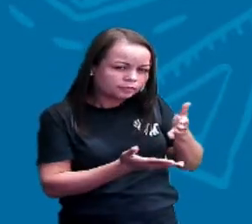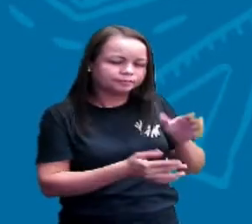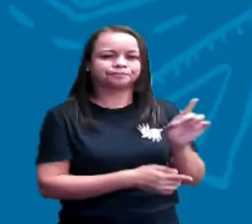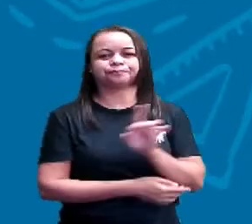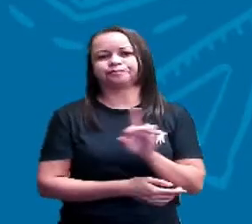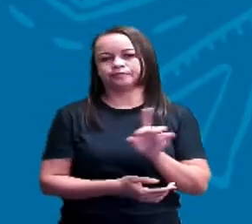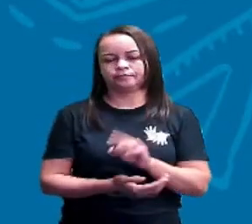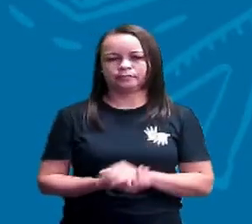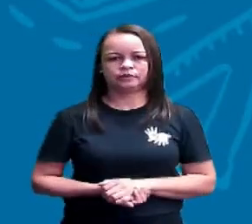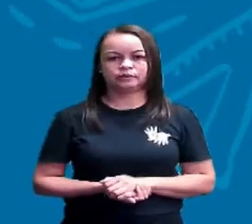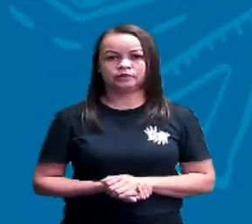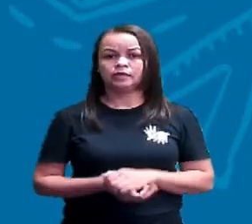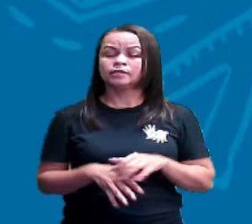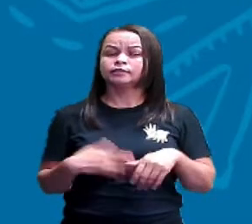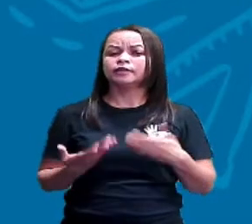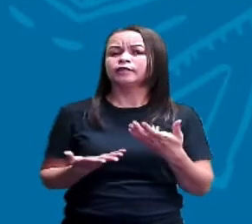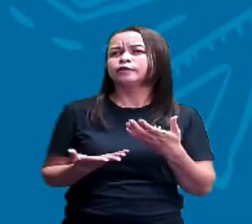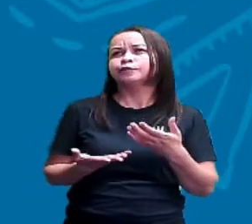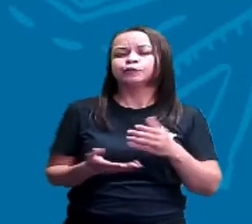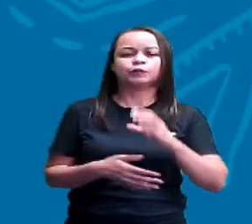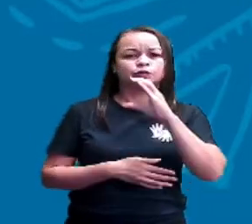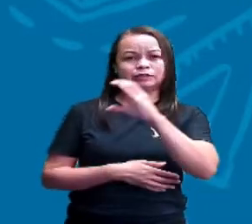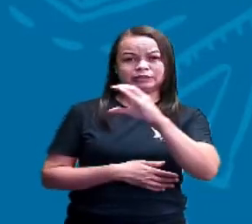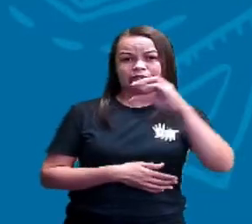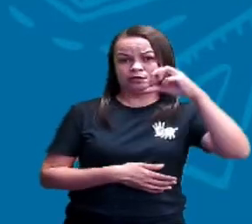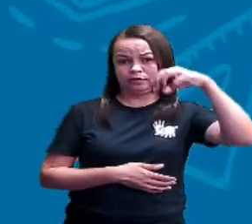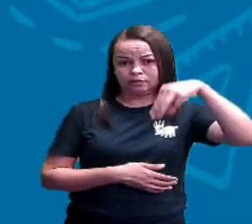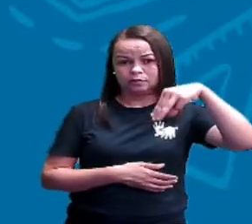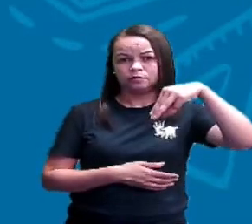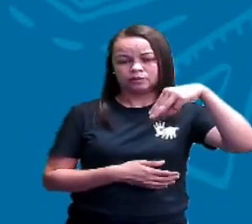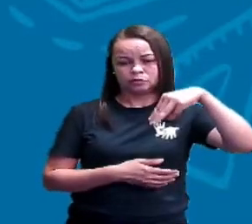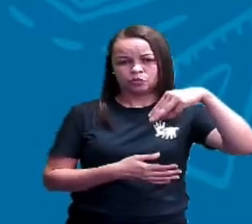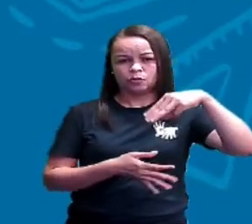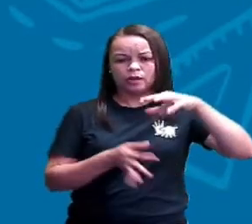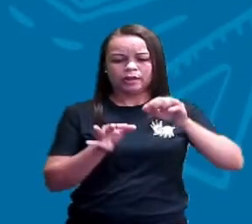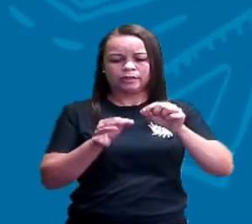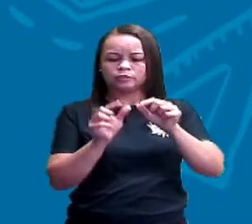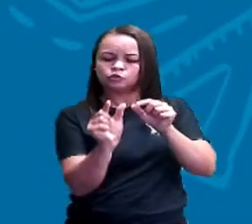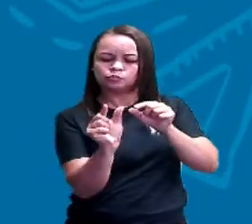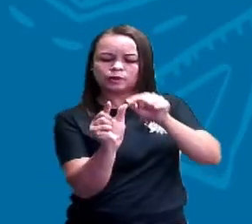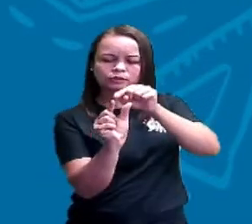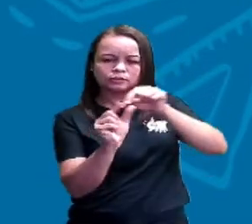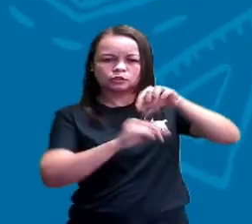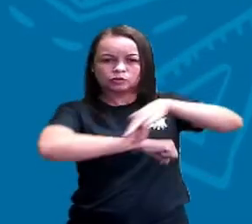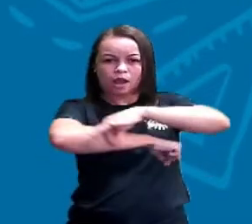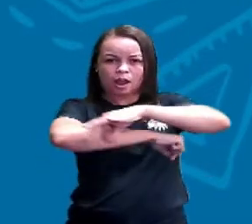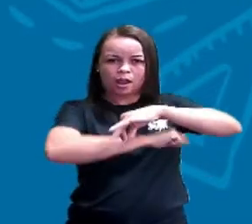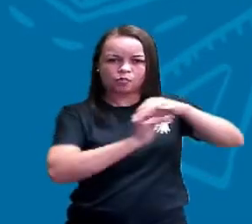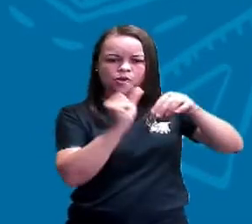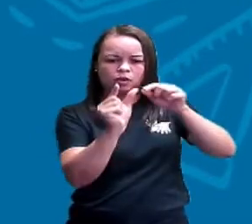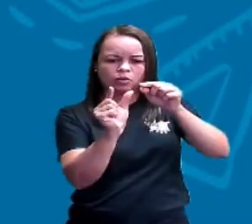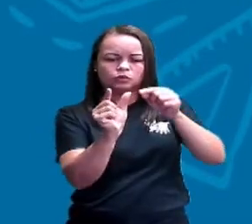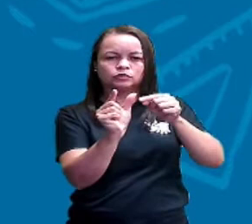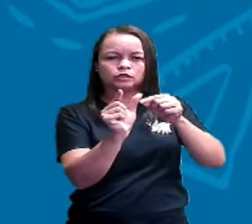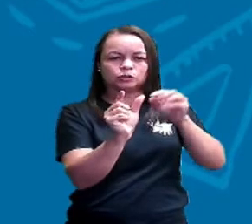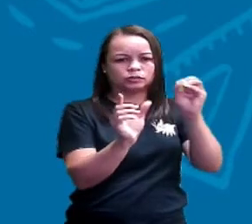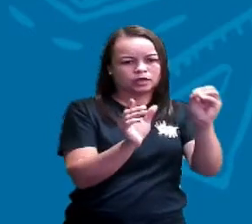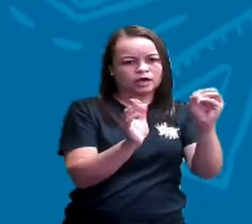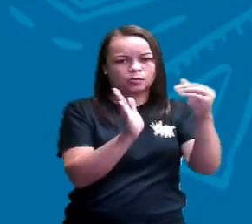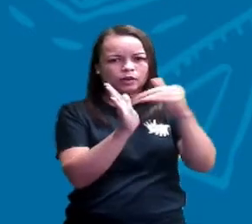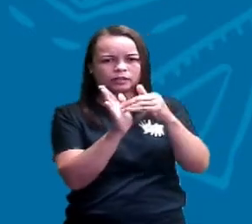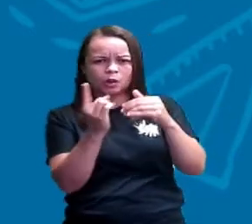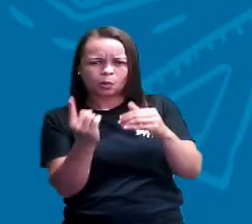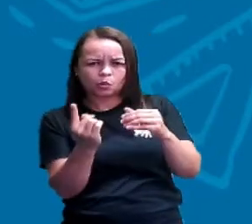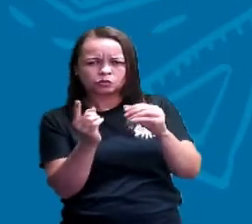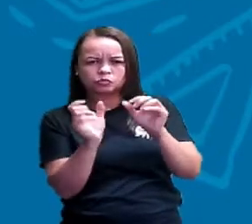Seria o centímetro, aquele espacinho entre um número e outro da régua? Também não, né? É